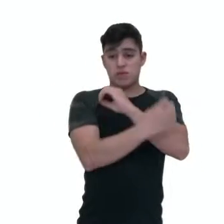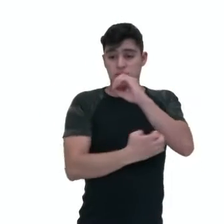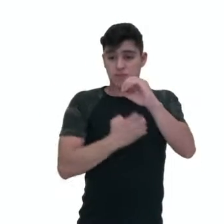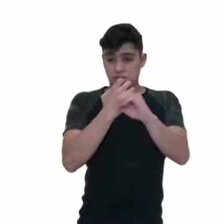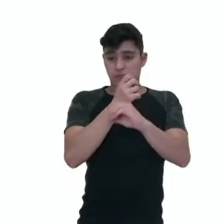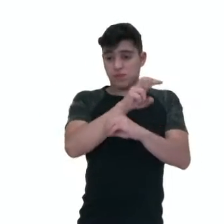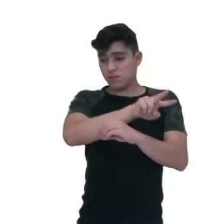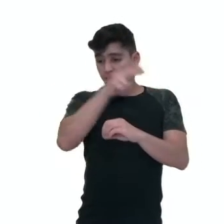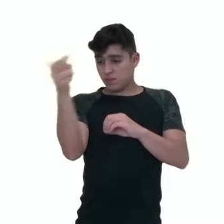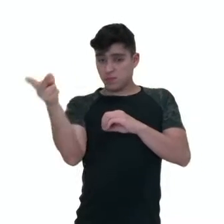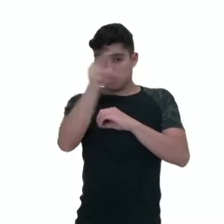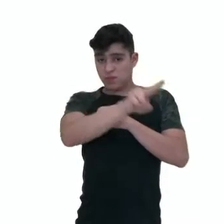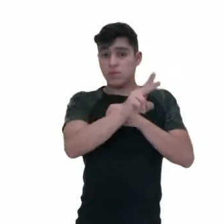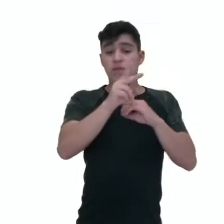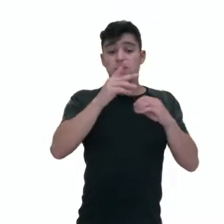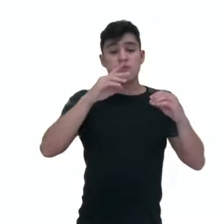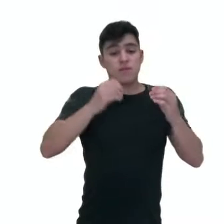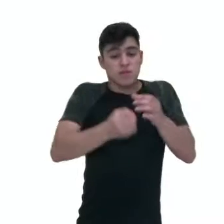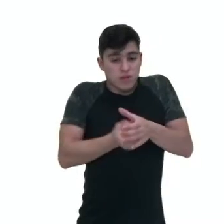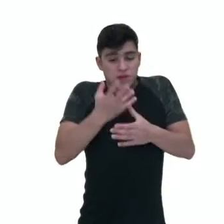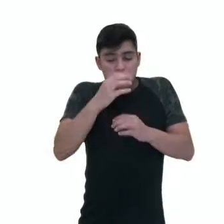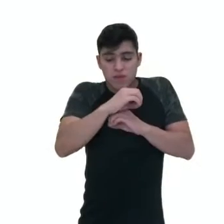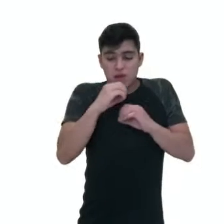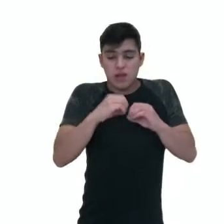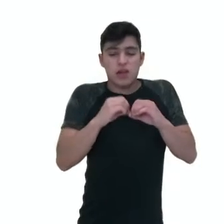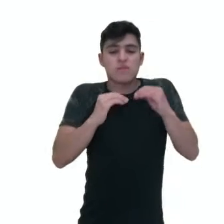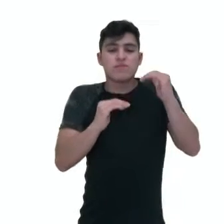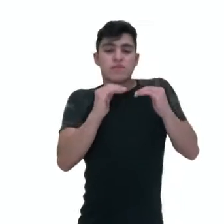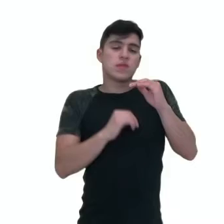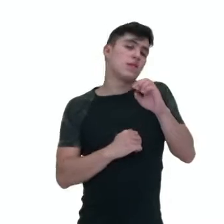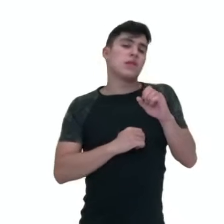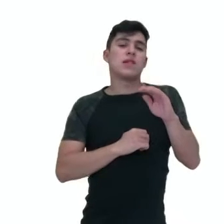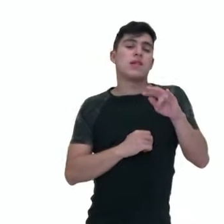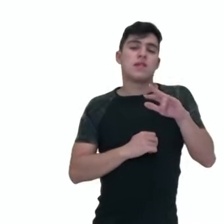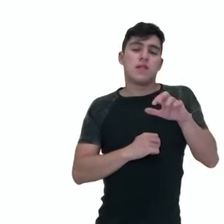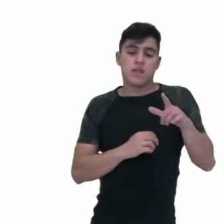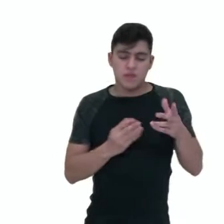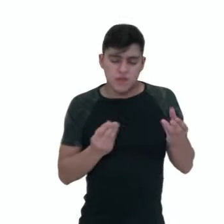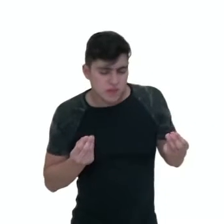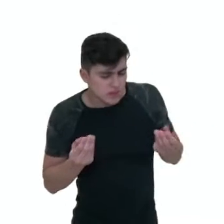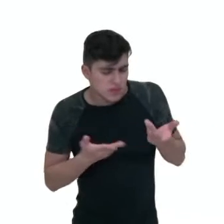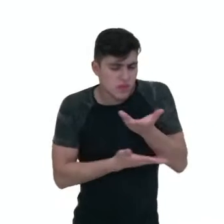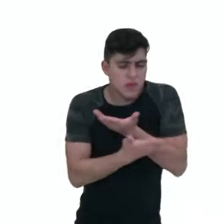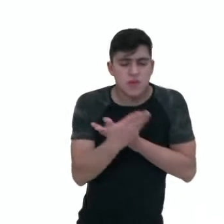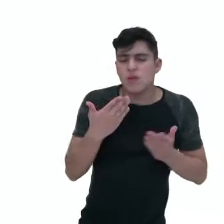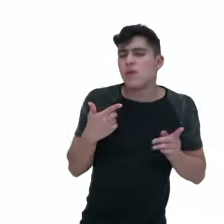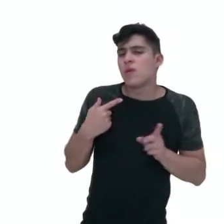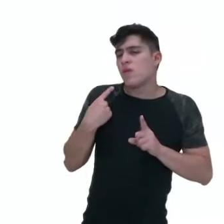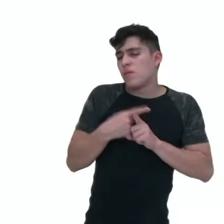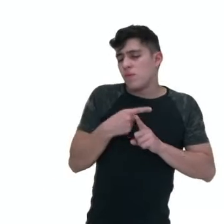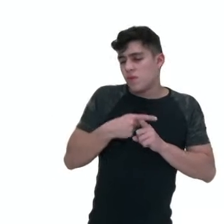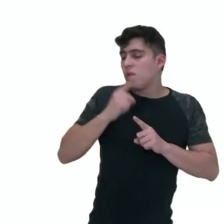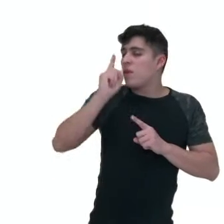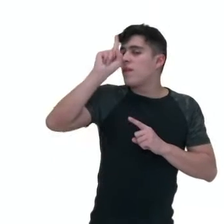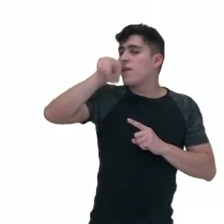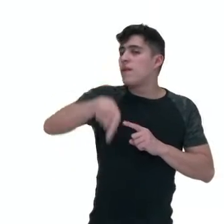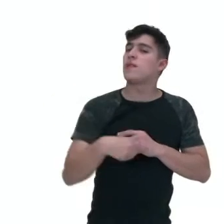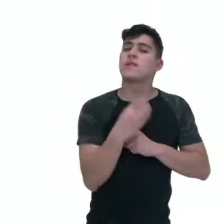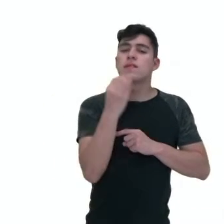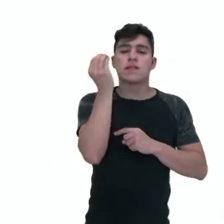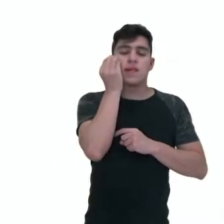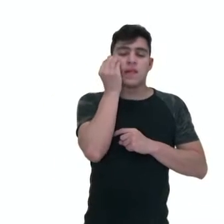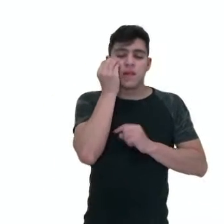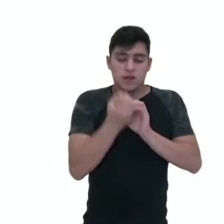estáveis. Falamos em aulas anteriores que todo esse compartilhamento é realizado justamente na tentativa,